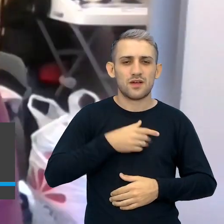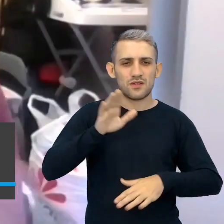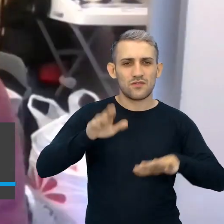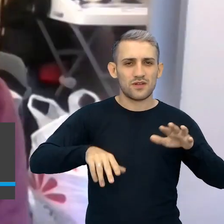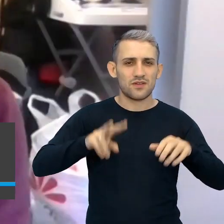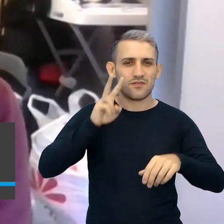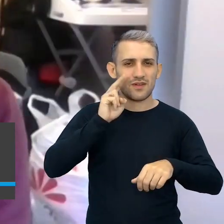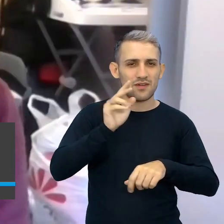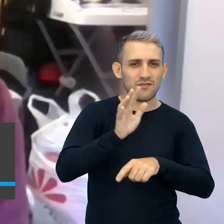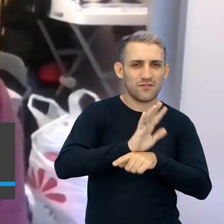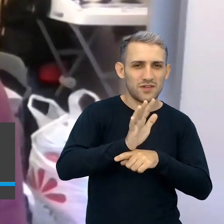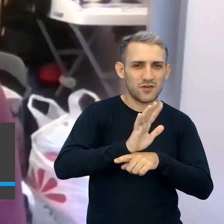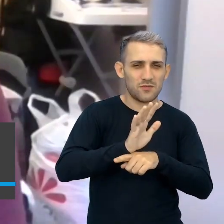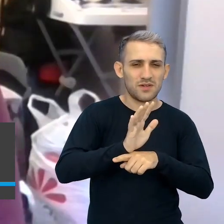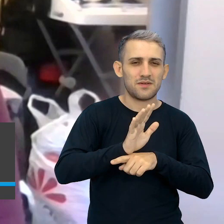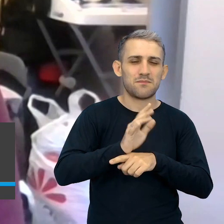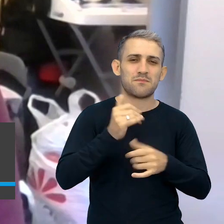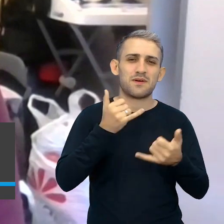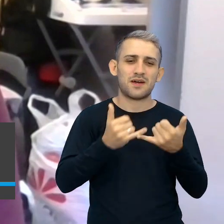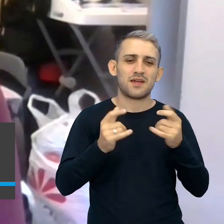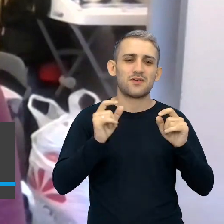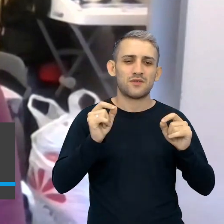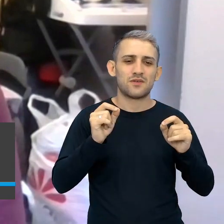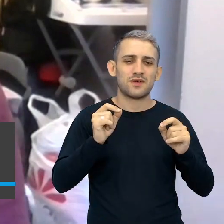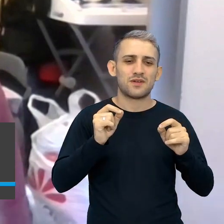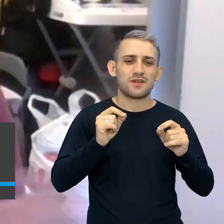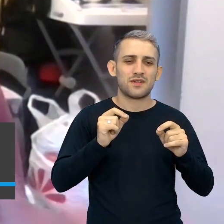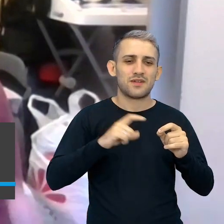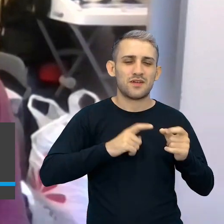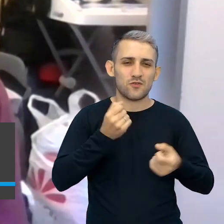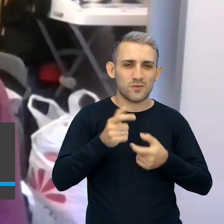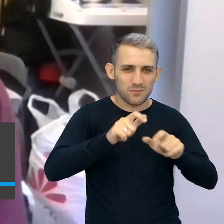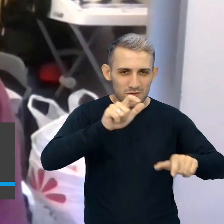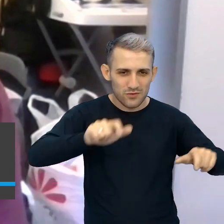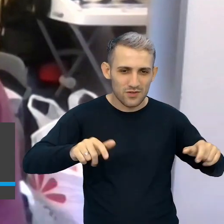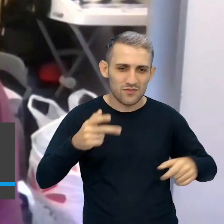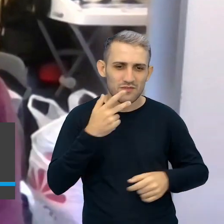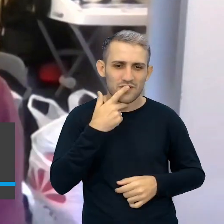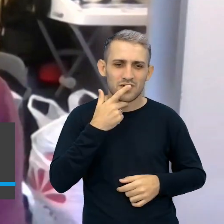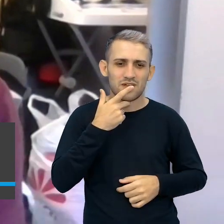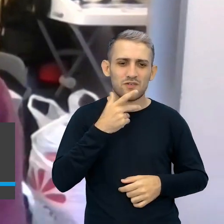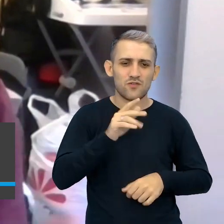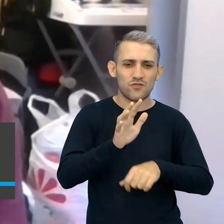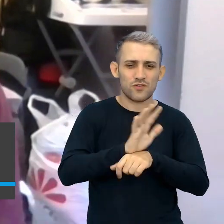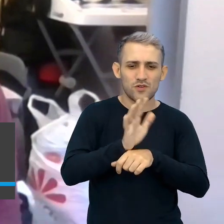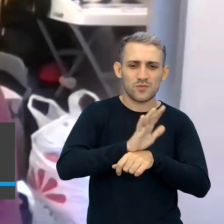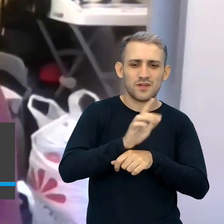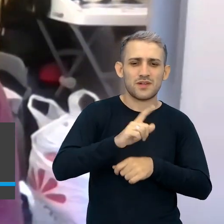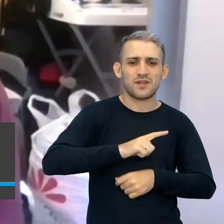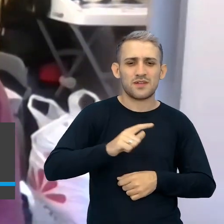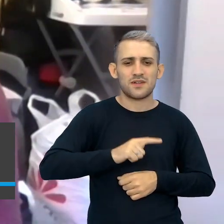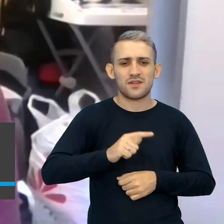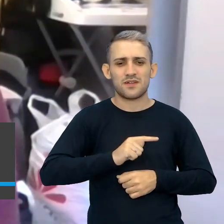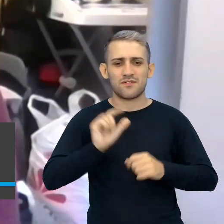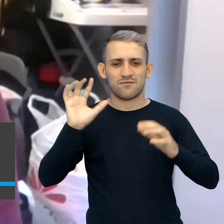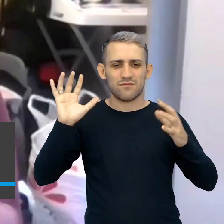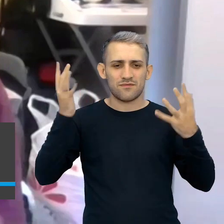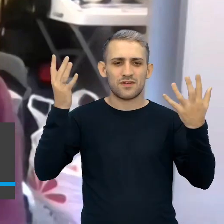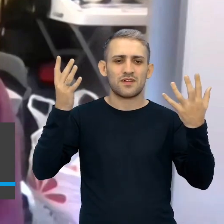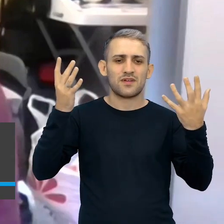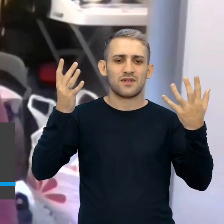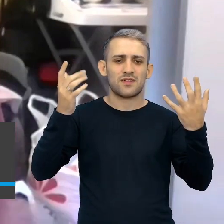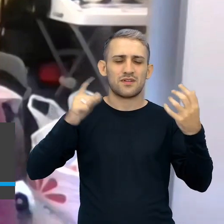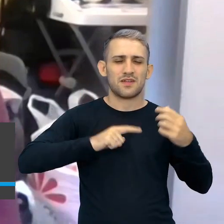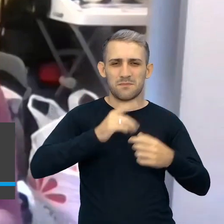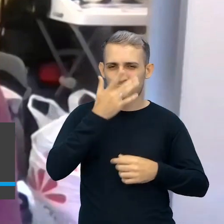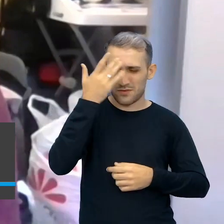mais contemplativos, algumas pessoas até falam esses filmes que vão para festivais e ganham prêmios, e às vezes algumas pessoas não